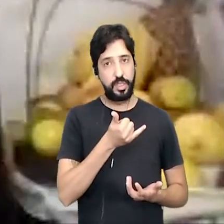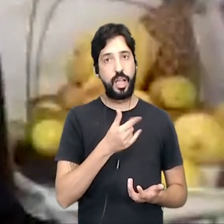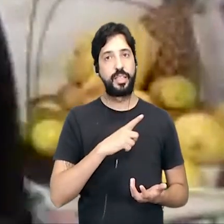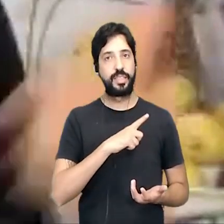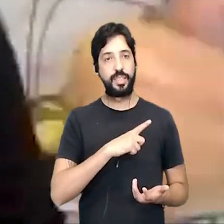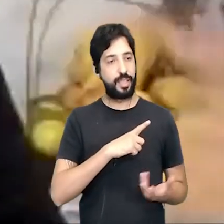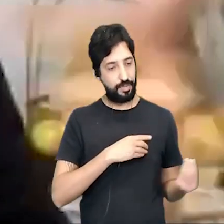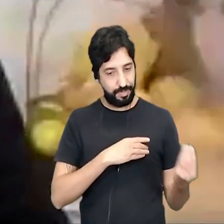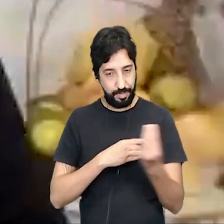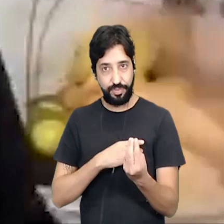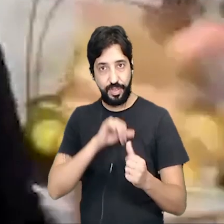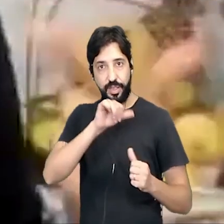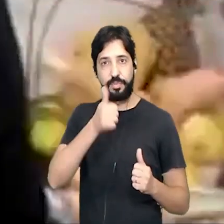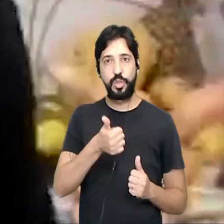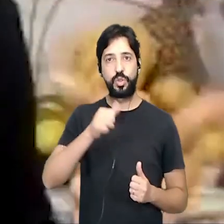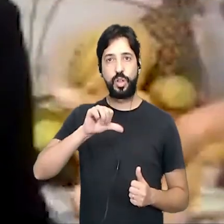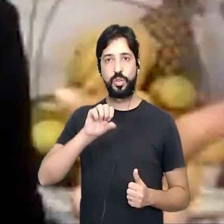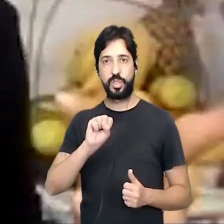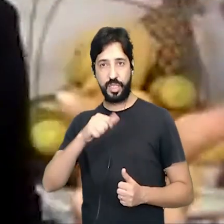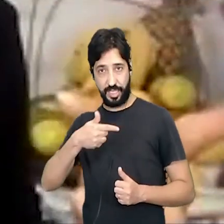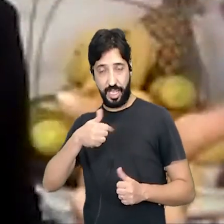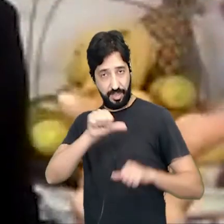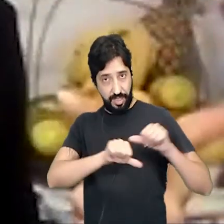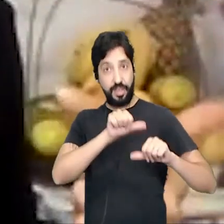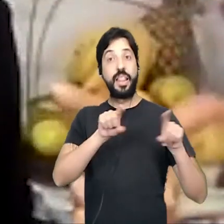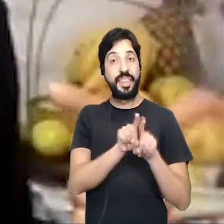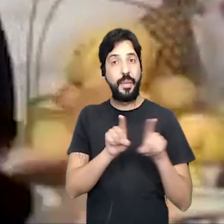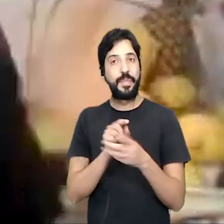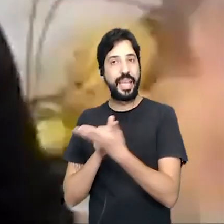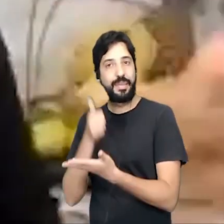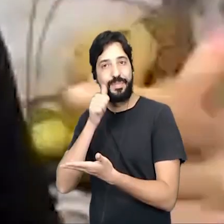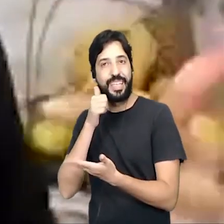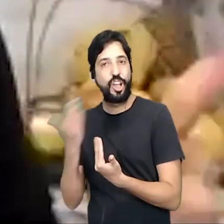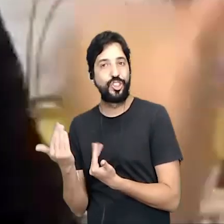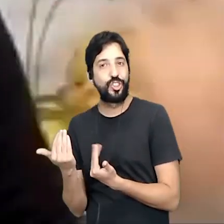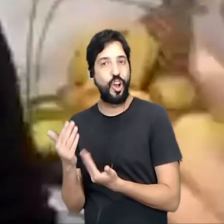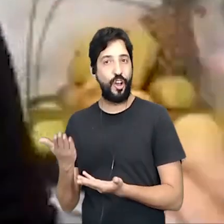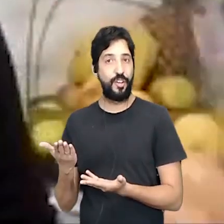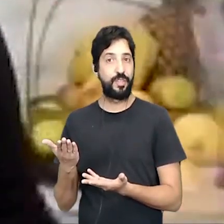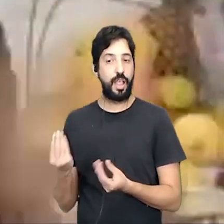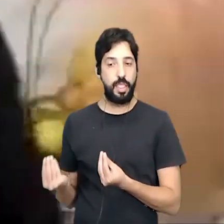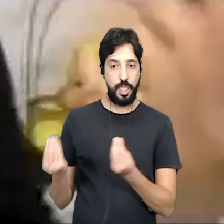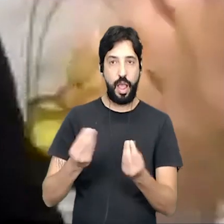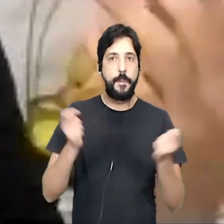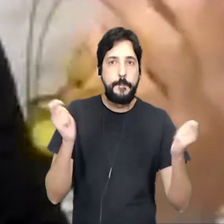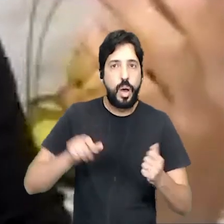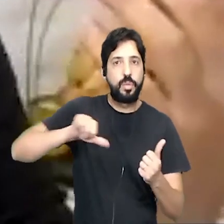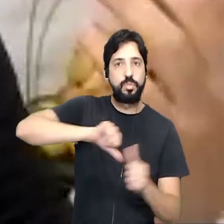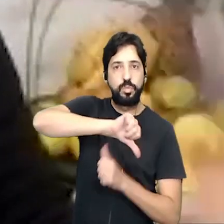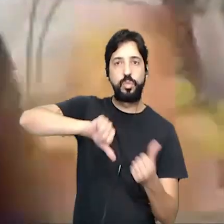e foi, e teve a oportunidade de estar ali, transformando em 1987, ou mesmo essa menina jovem,